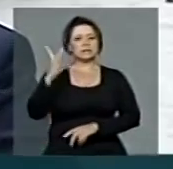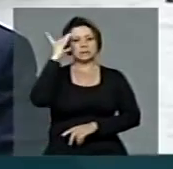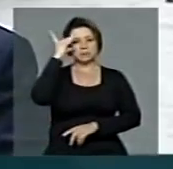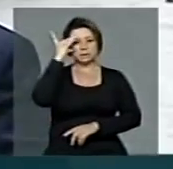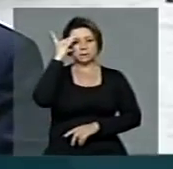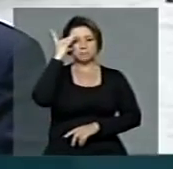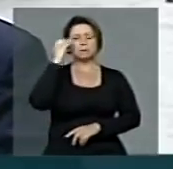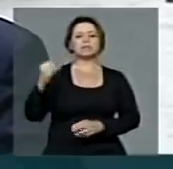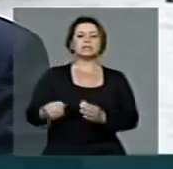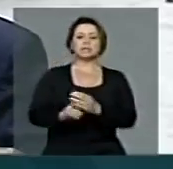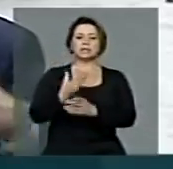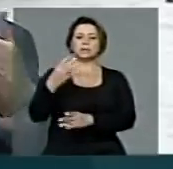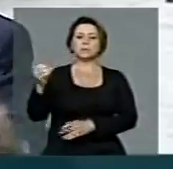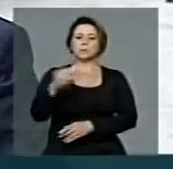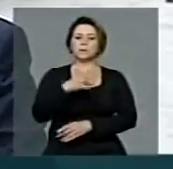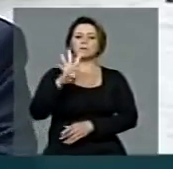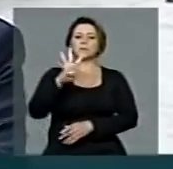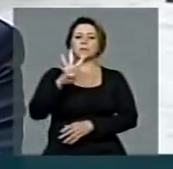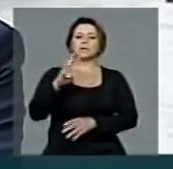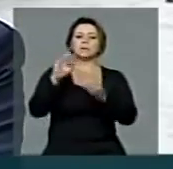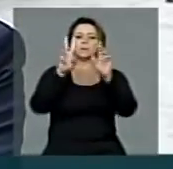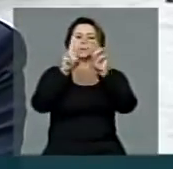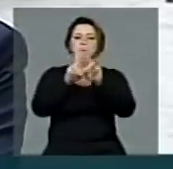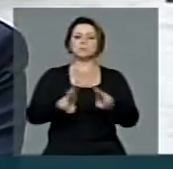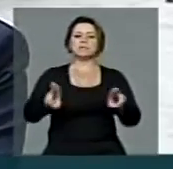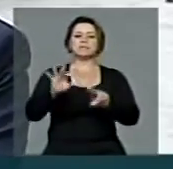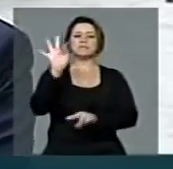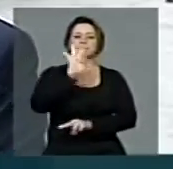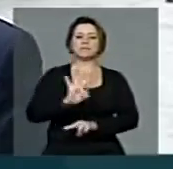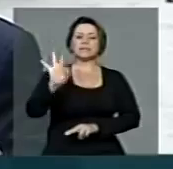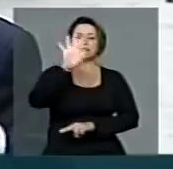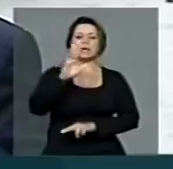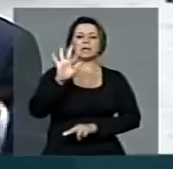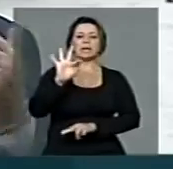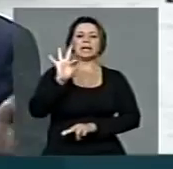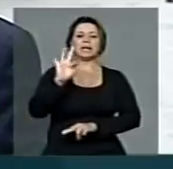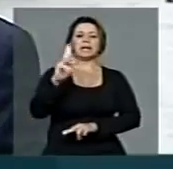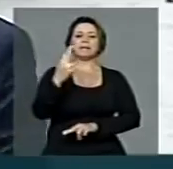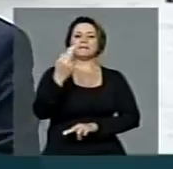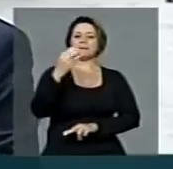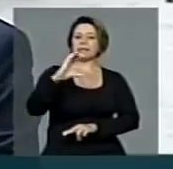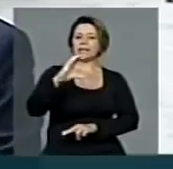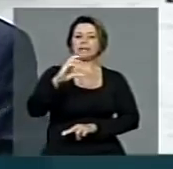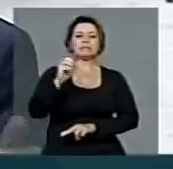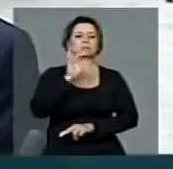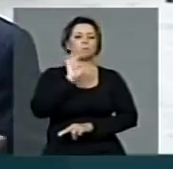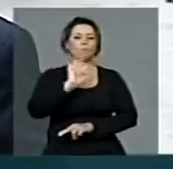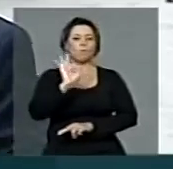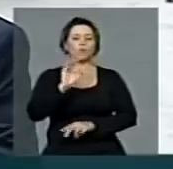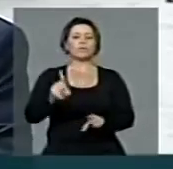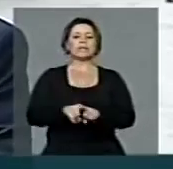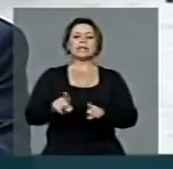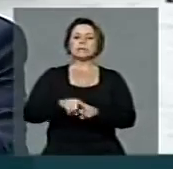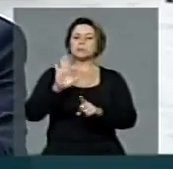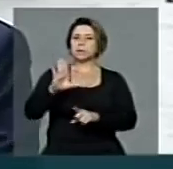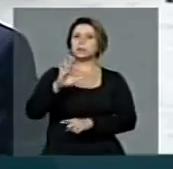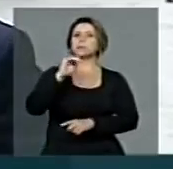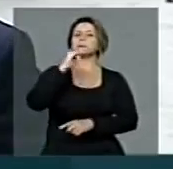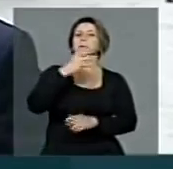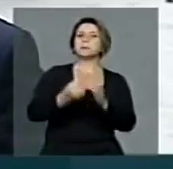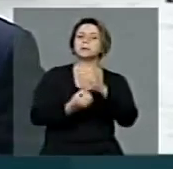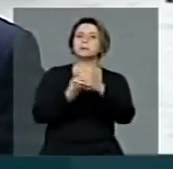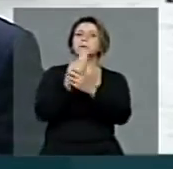criou nenhuma. Nós criamos mais de 400 institutos federais de educação, equipamento,